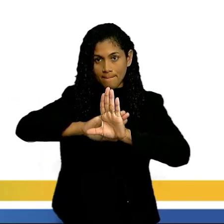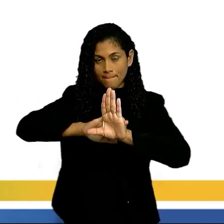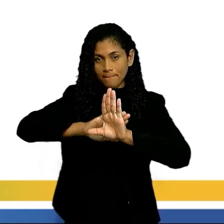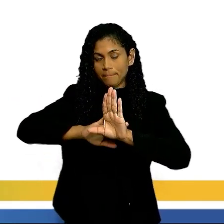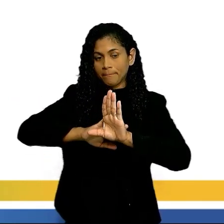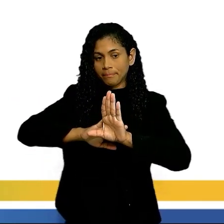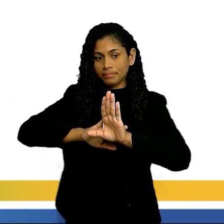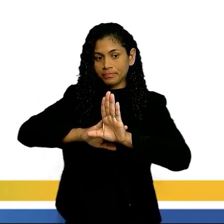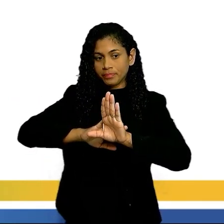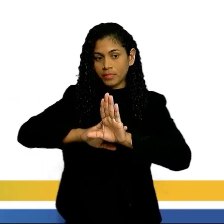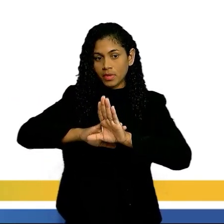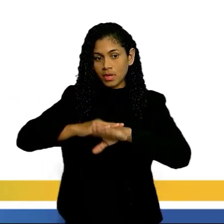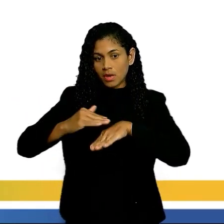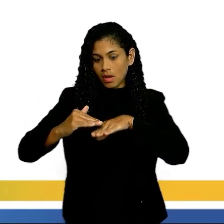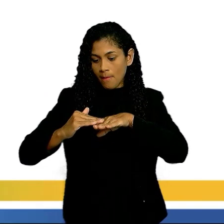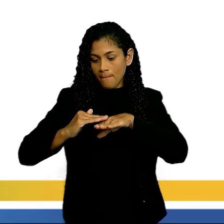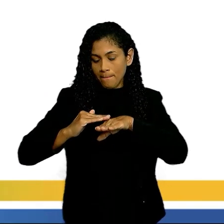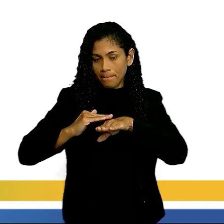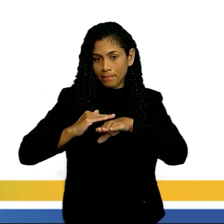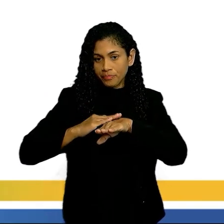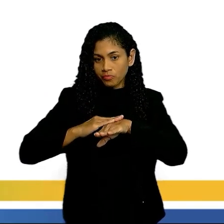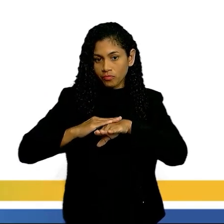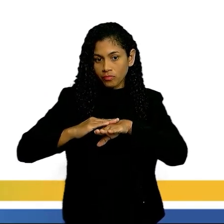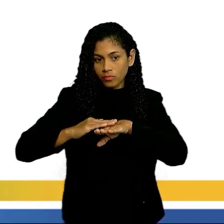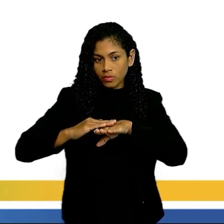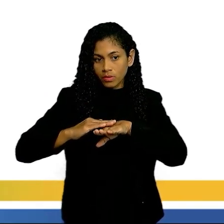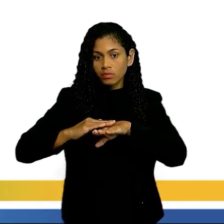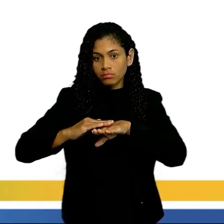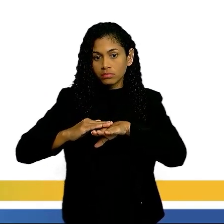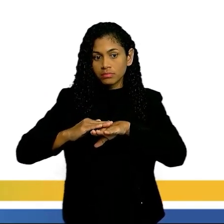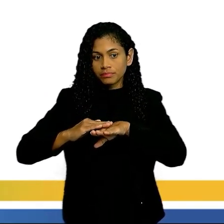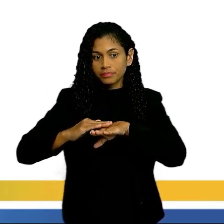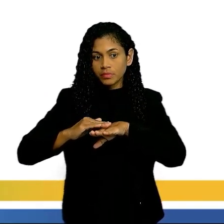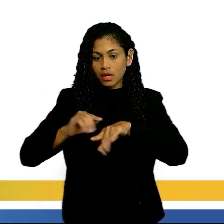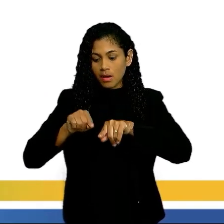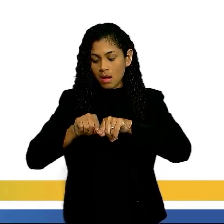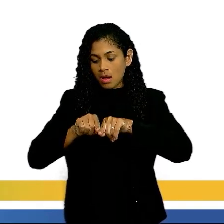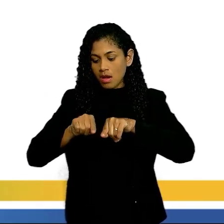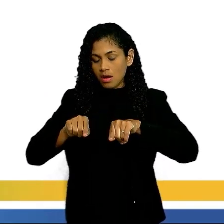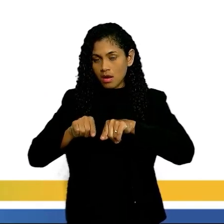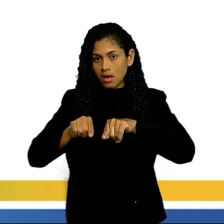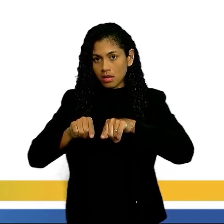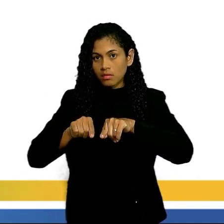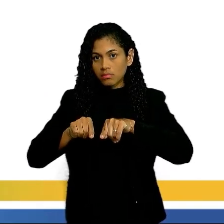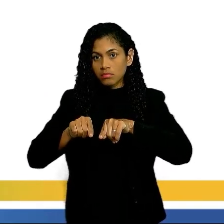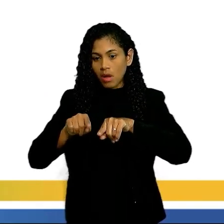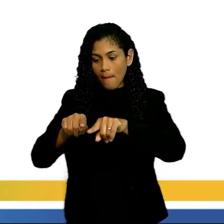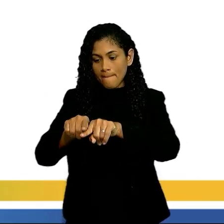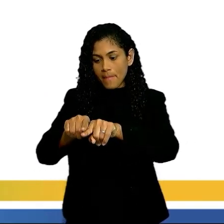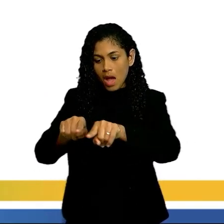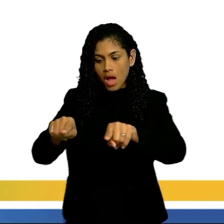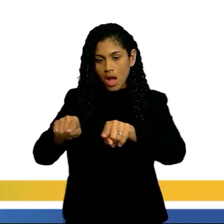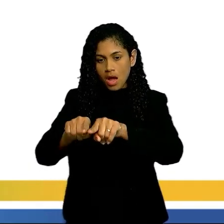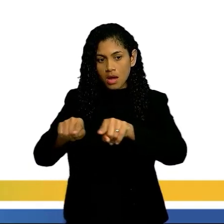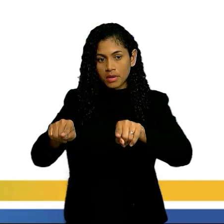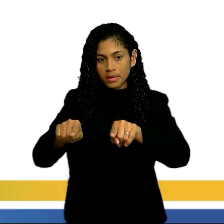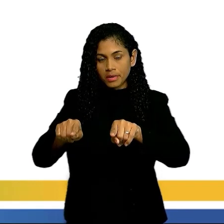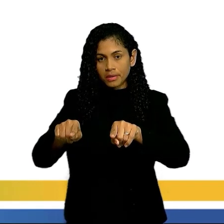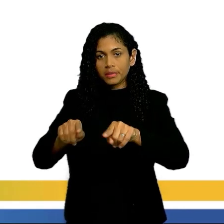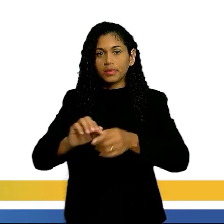A parte de baixo, tá, do fundo, 5 metros. E a parte de cima, do topo, 6